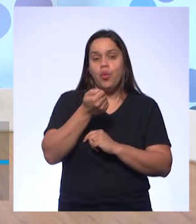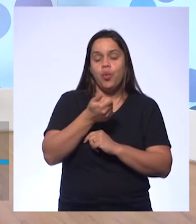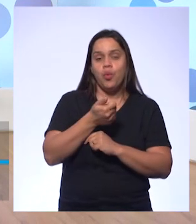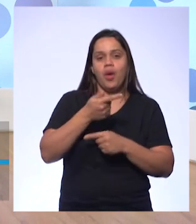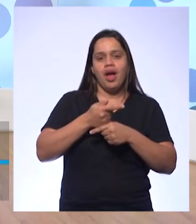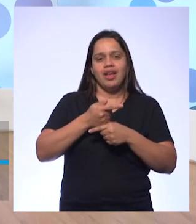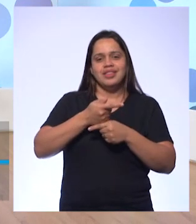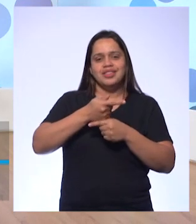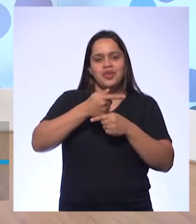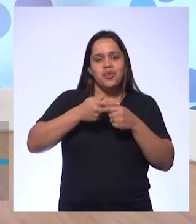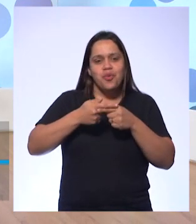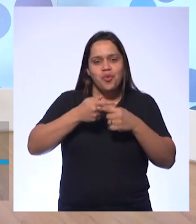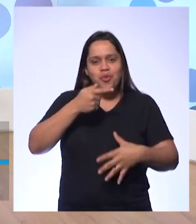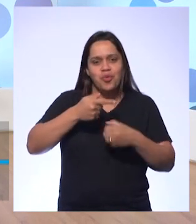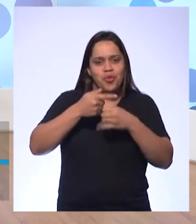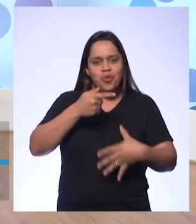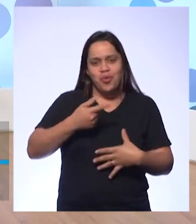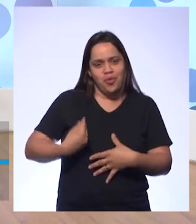vida.